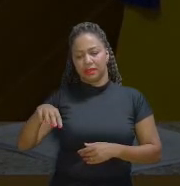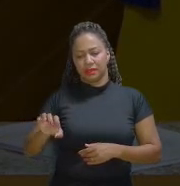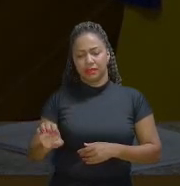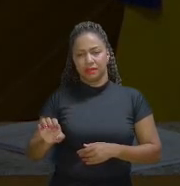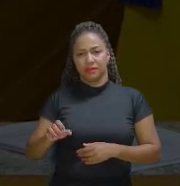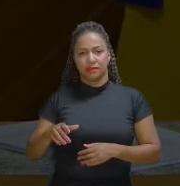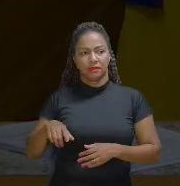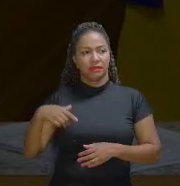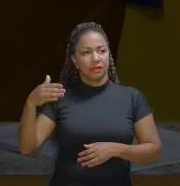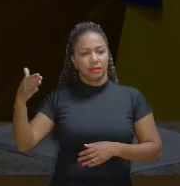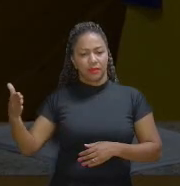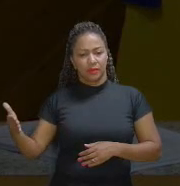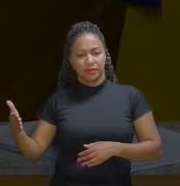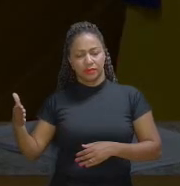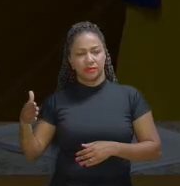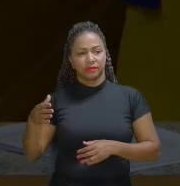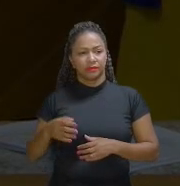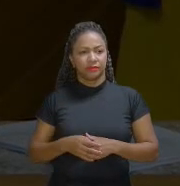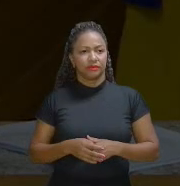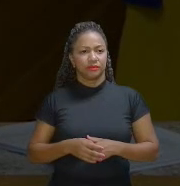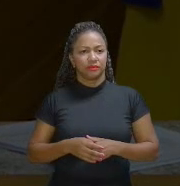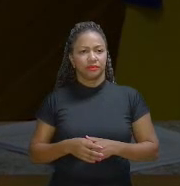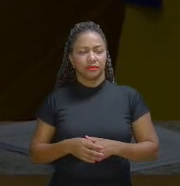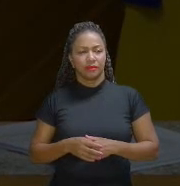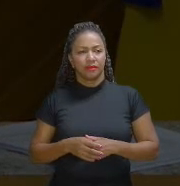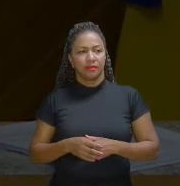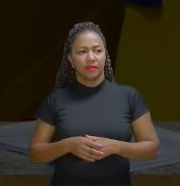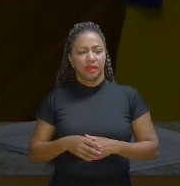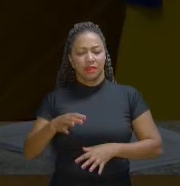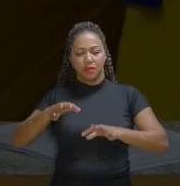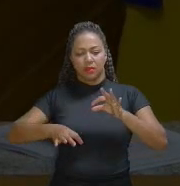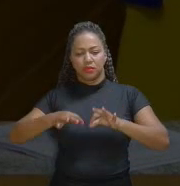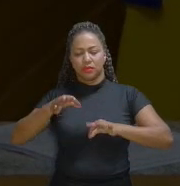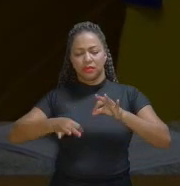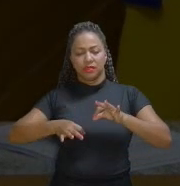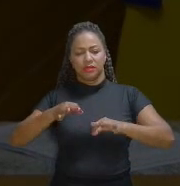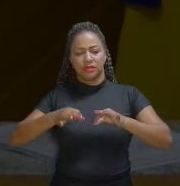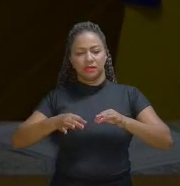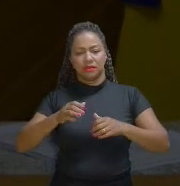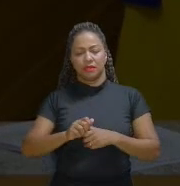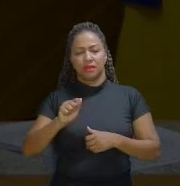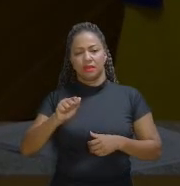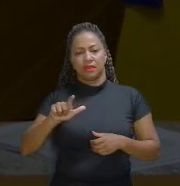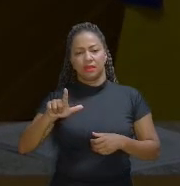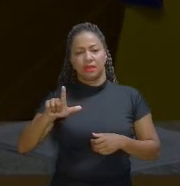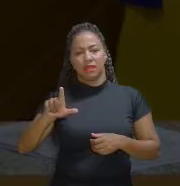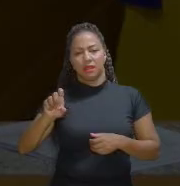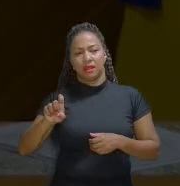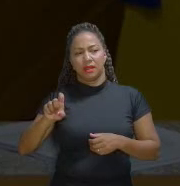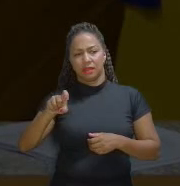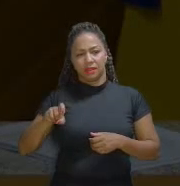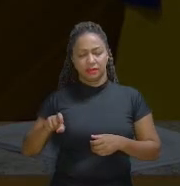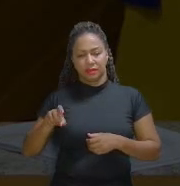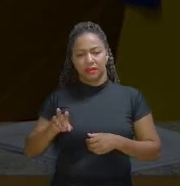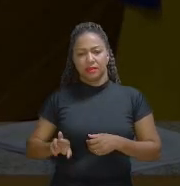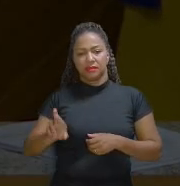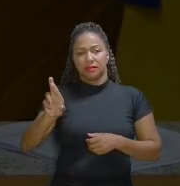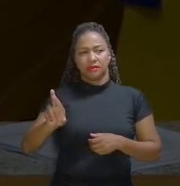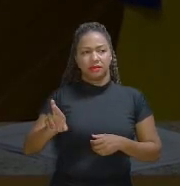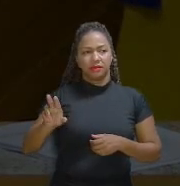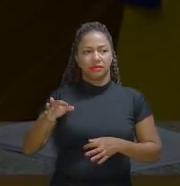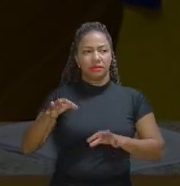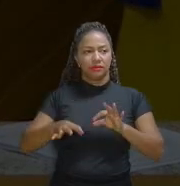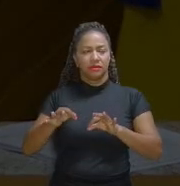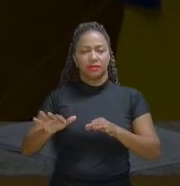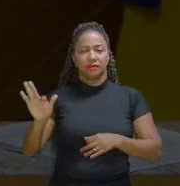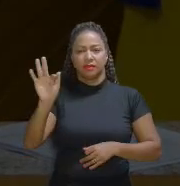nós temos do lado esquerdo o juiz Alex Lamy, representando a Justiça